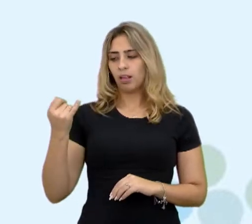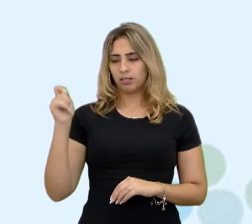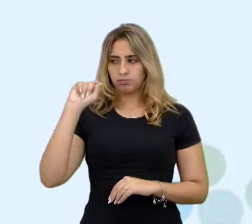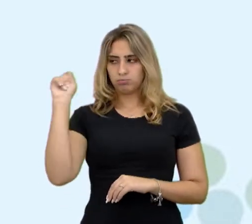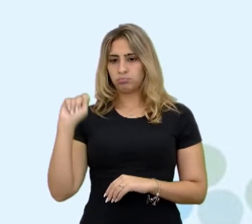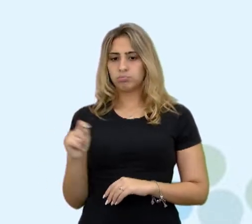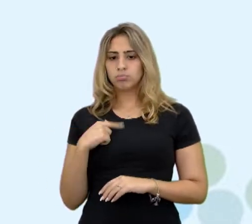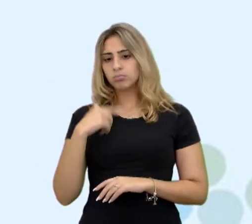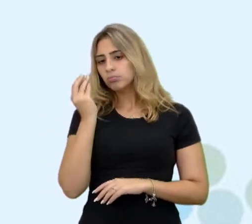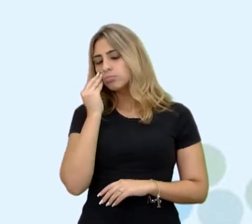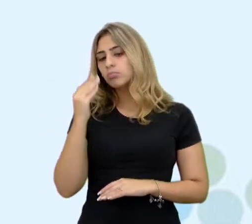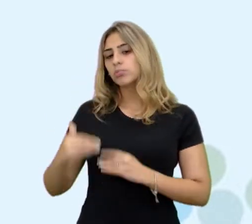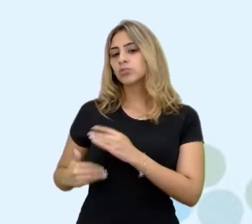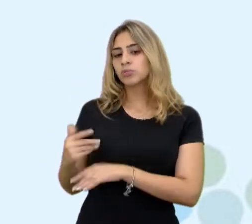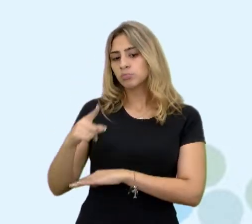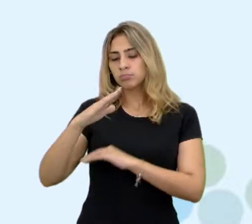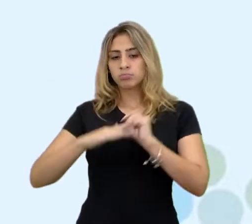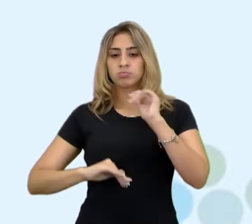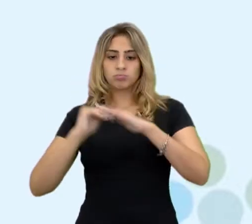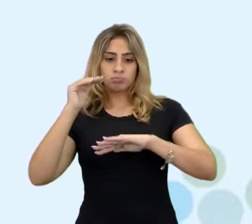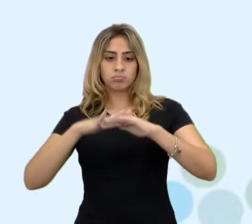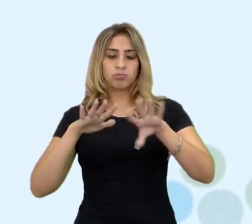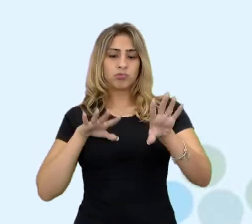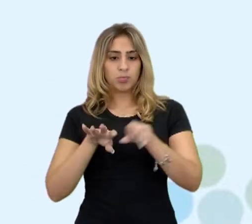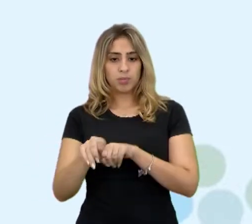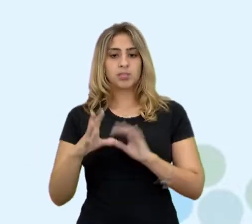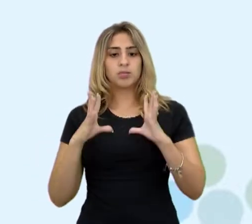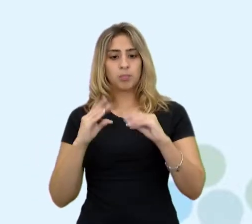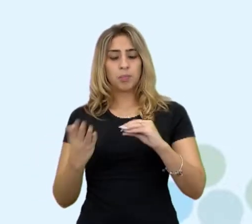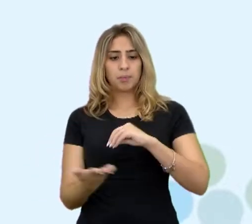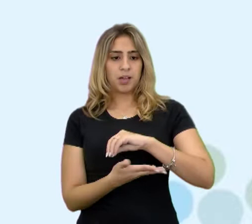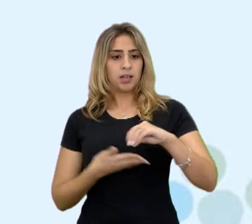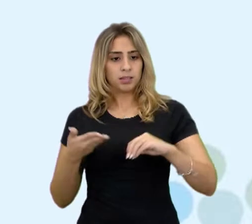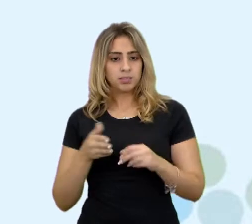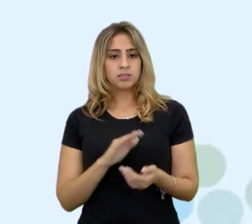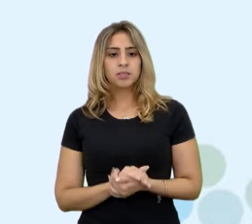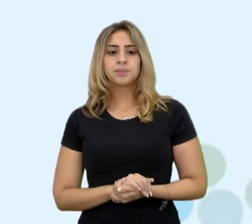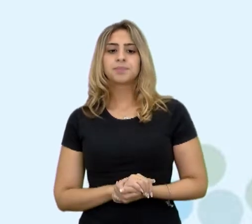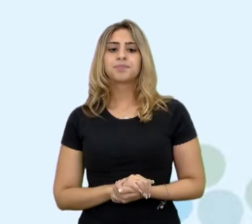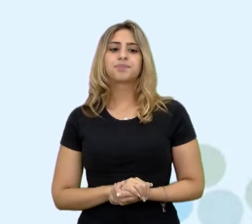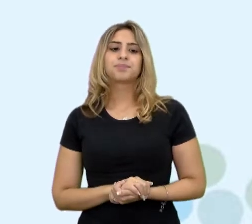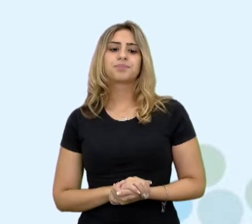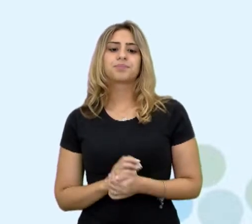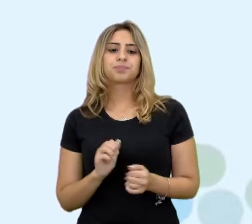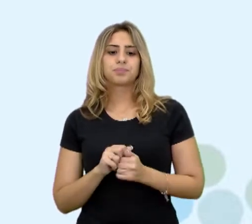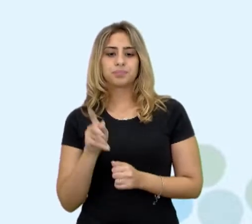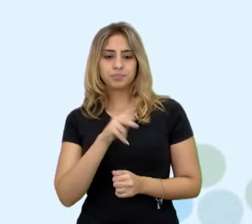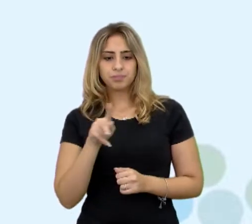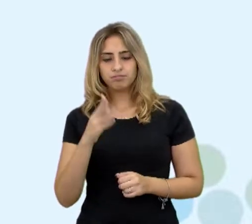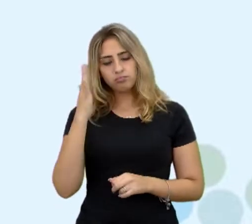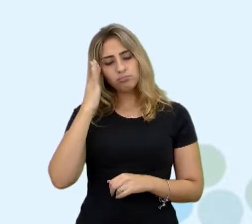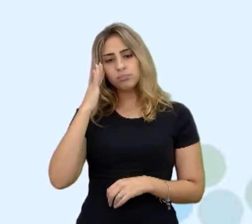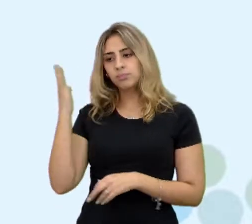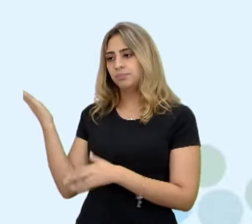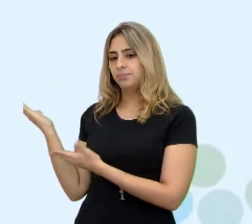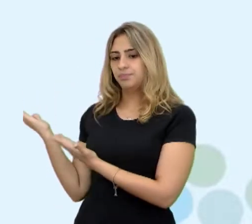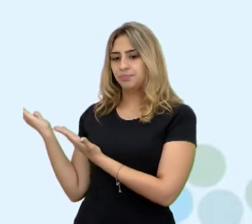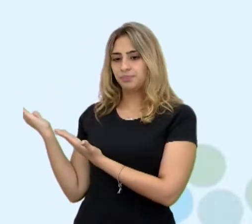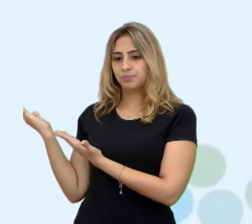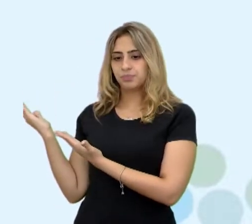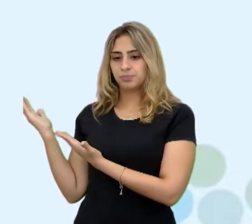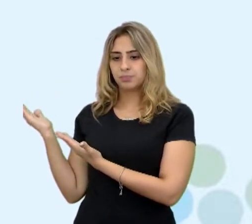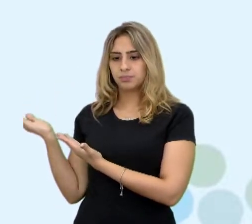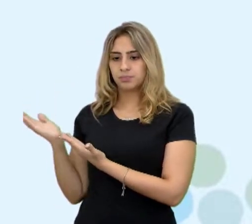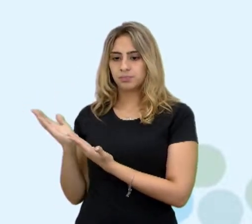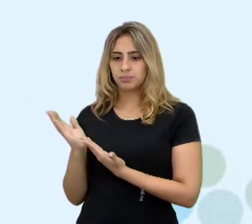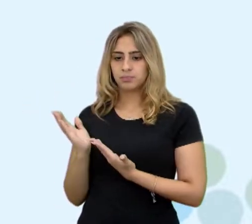querendo desenvolver essas habilidades da formação geral básica, que está aqui na telinha para os professores identificarem aí. Todos eles estão